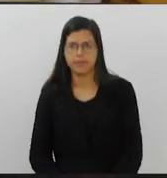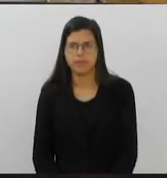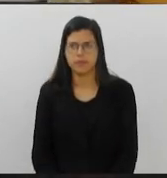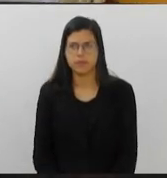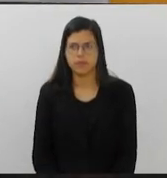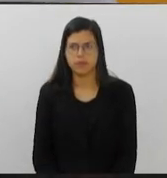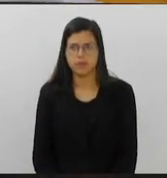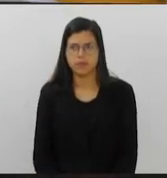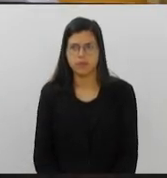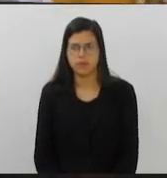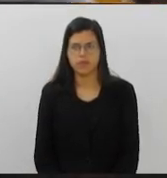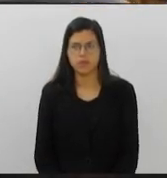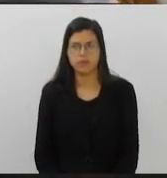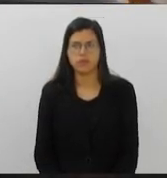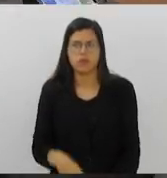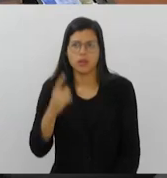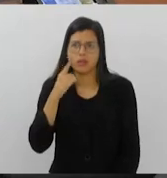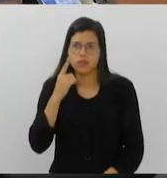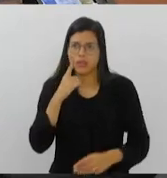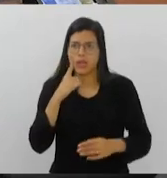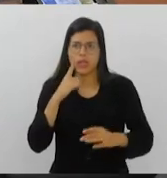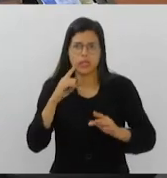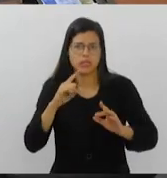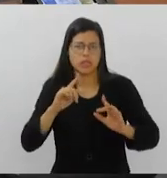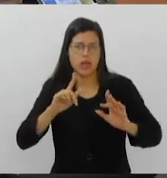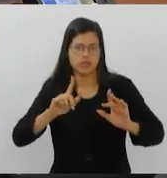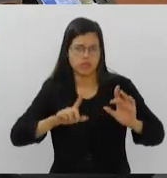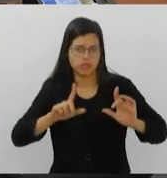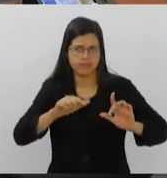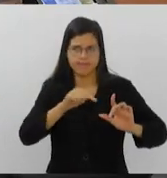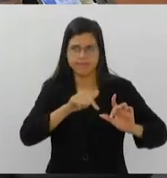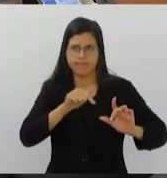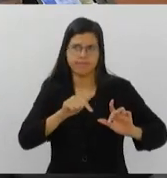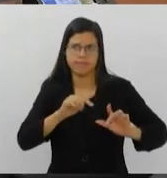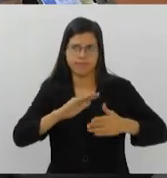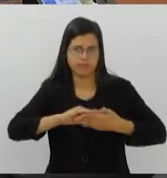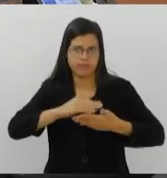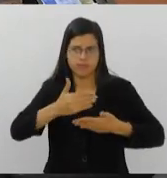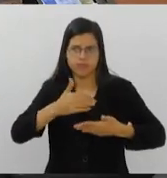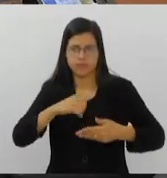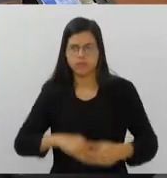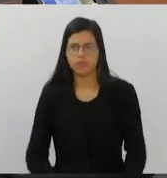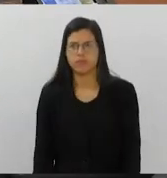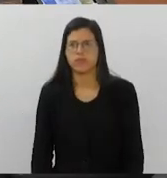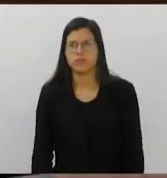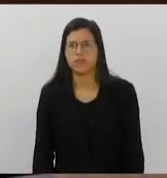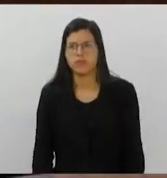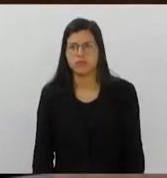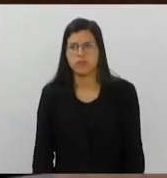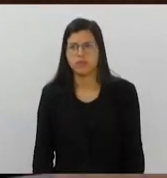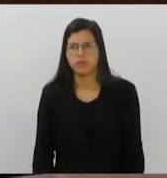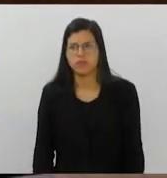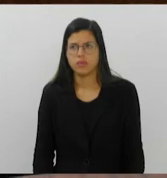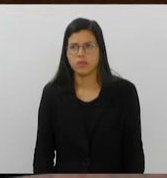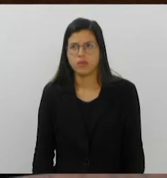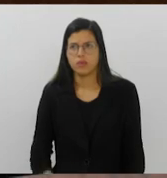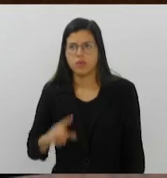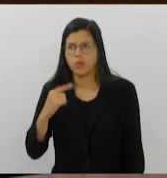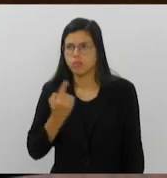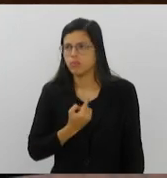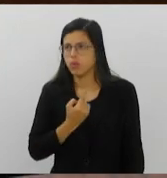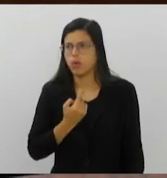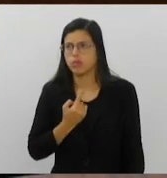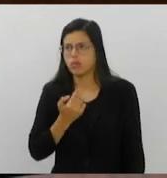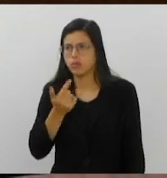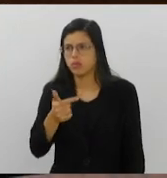Verificar esse painel aqui que a gente fica... Olha, é, presidenta, deputada Tiaju, o nosso lá continua não aparecendo